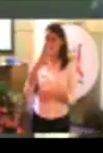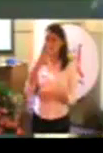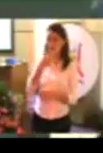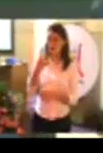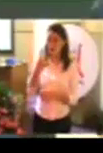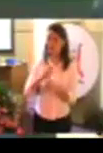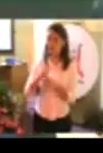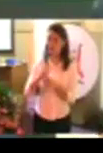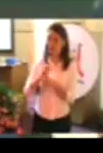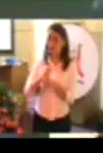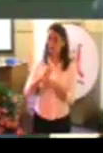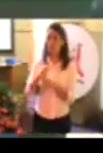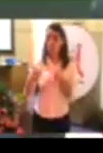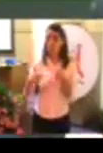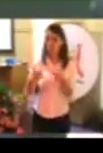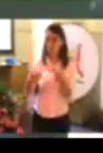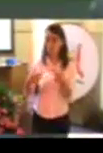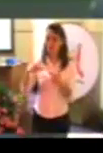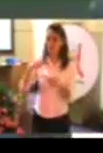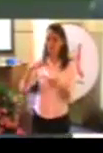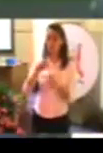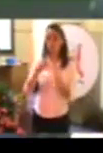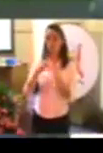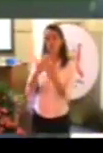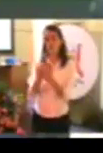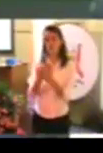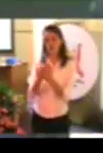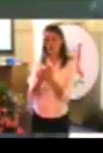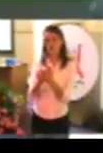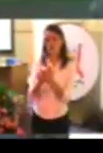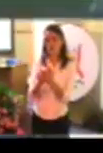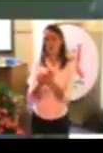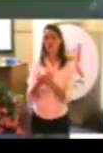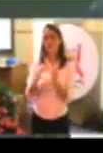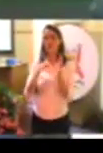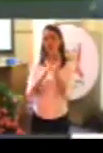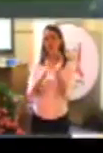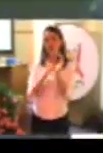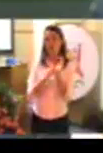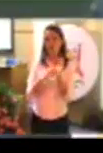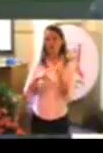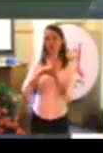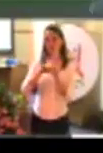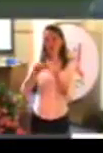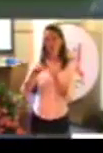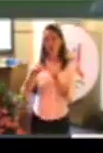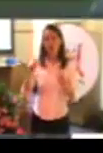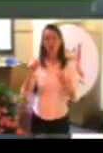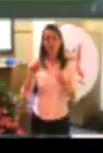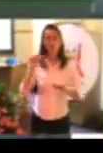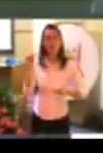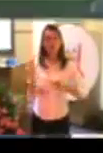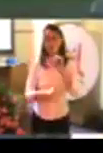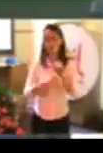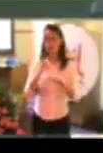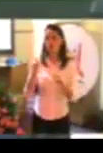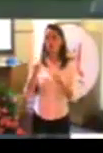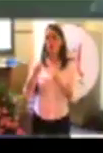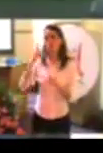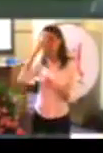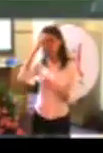de Senado Federal. A escola do Legislativo, ela mudou radicalmente